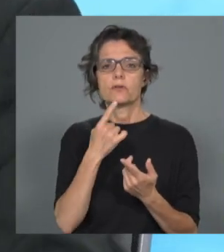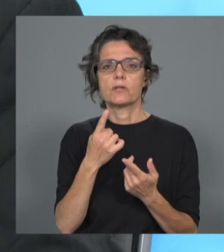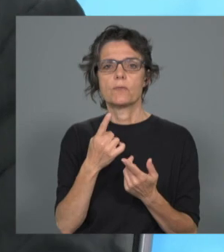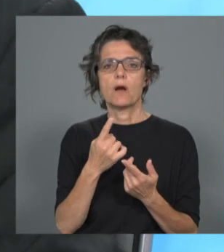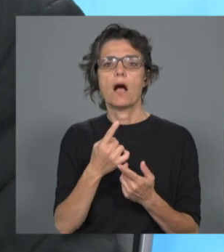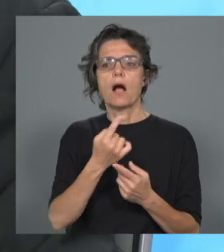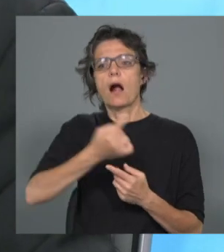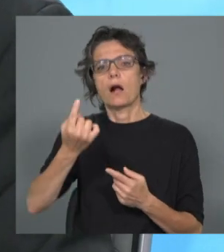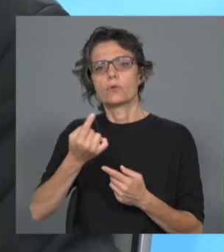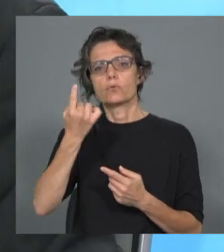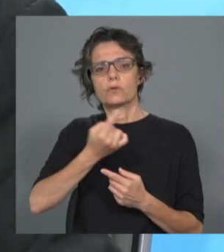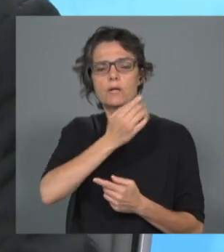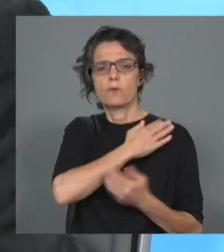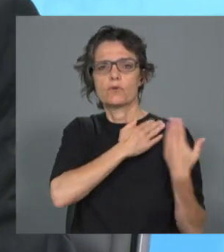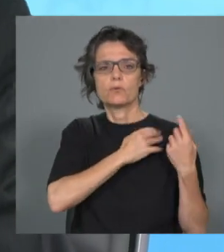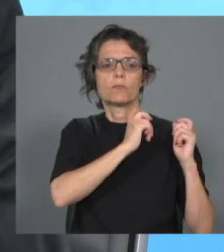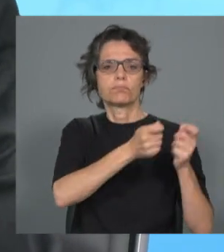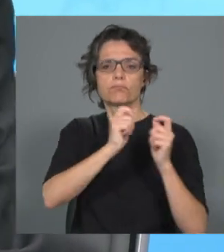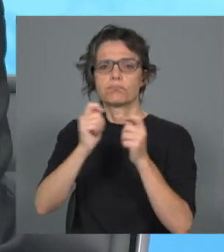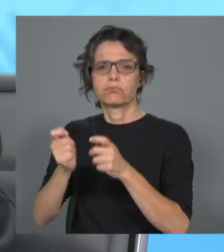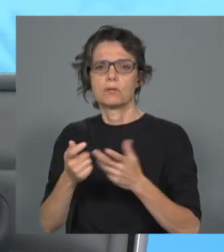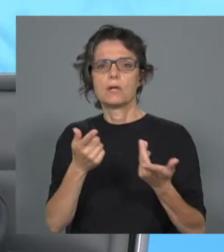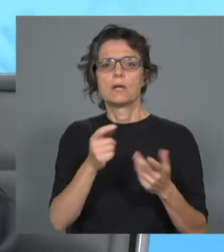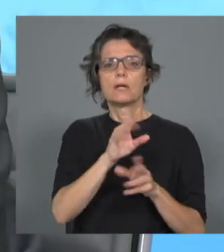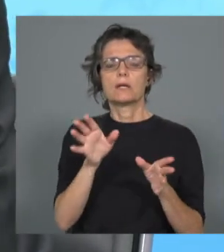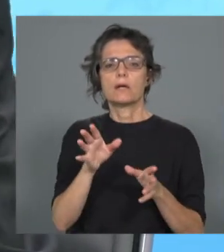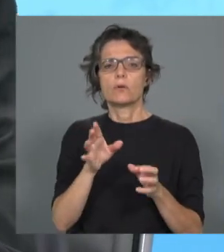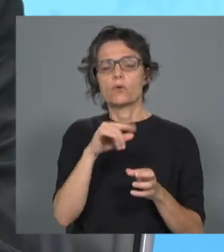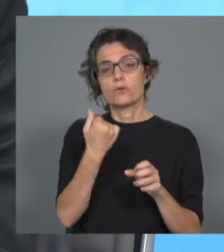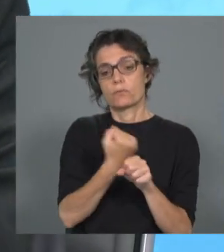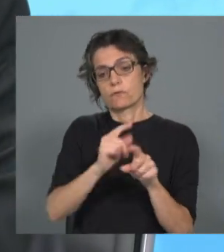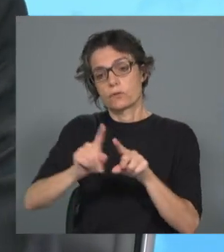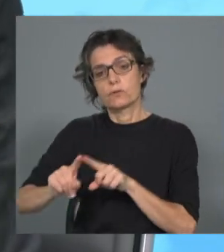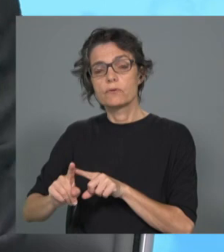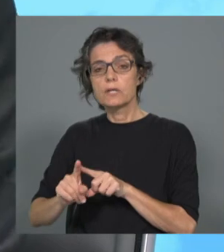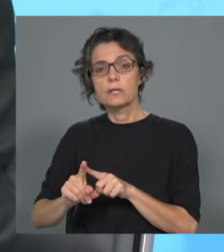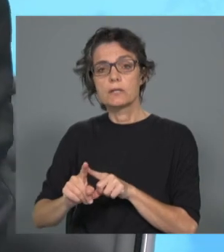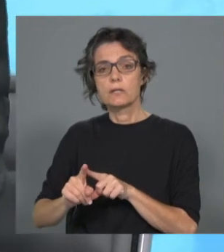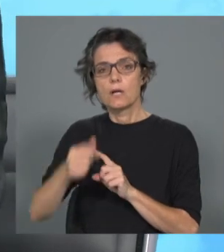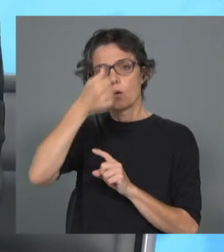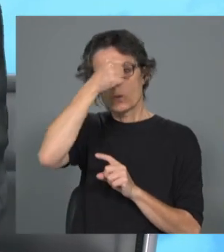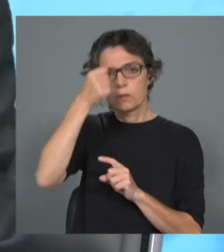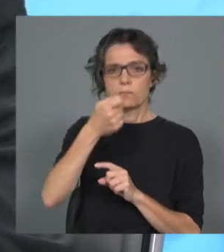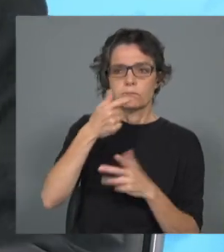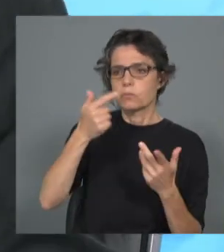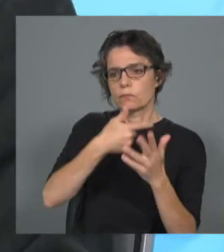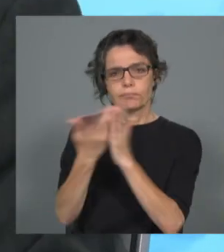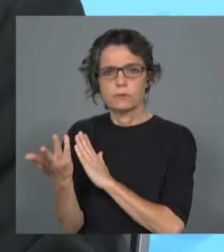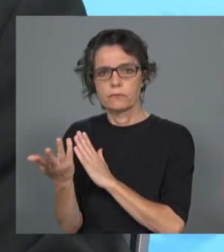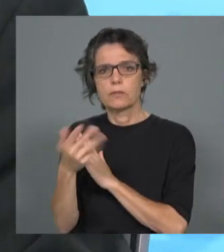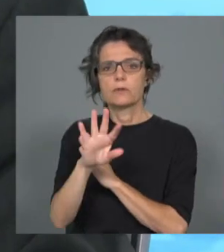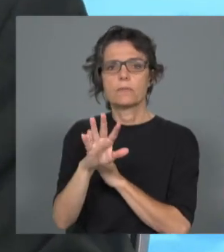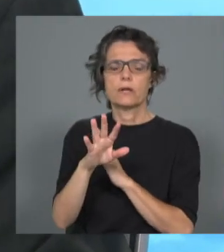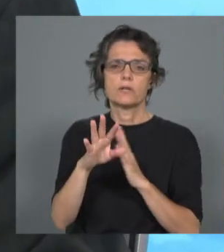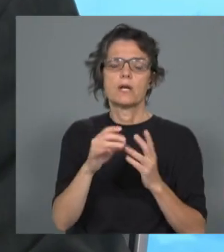ministério. Precisamos de atenção aos carismas, aos dons, aos serviços, mas a realidade ministerial, seja o ministério ordenado, seja o